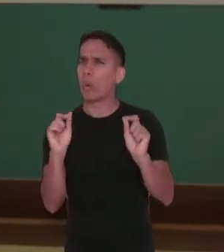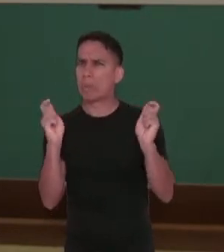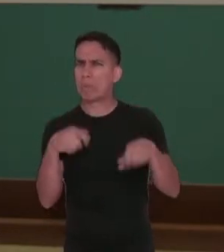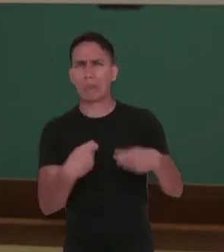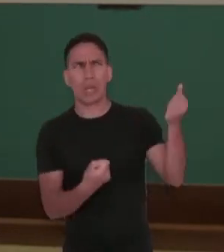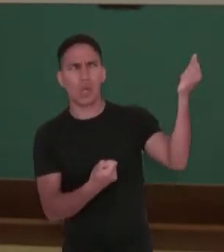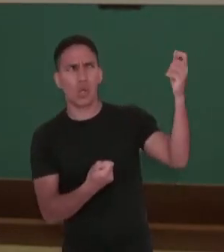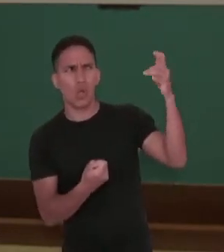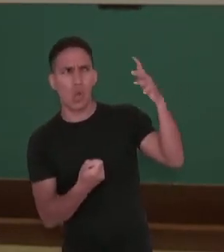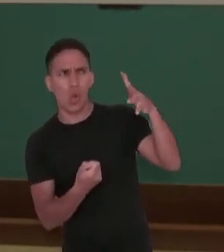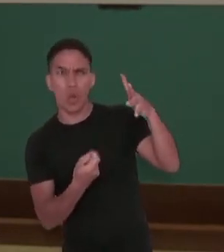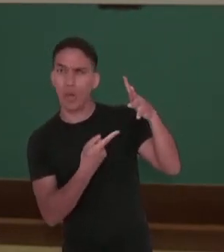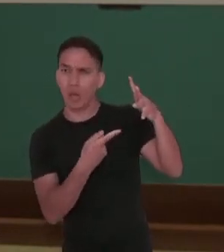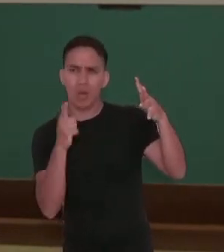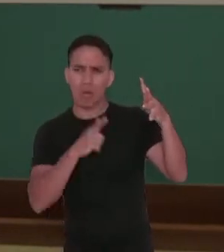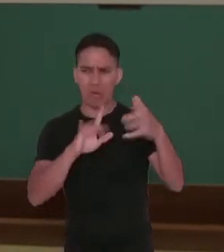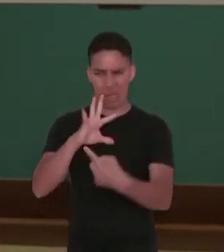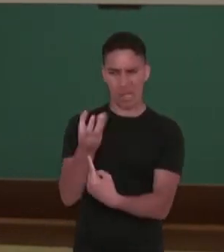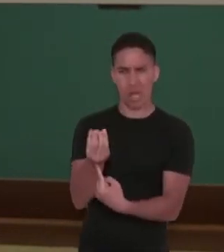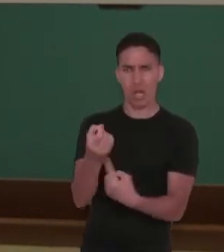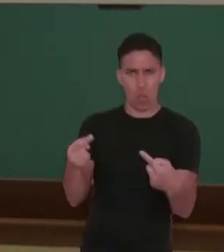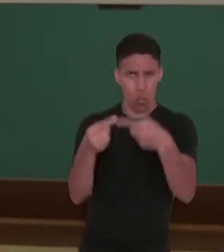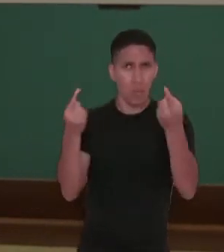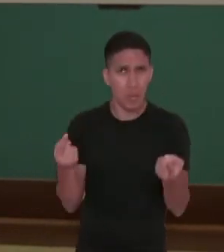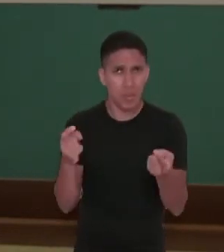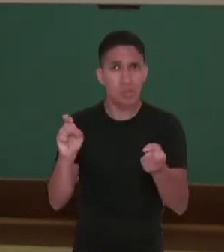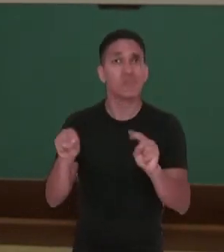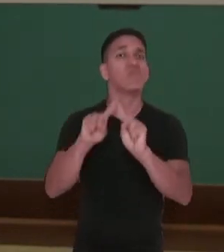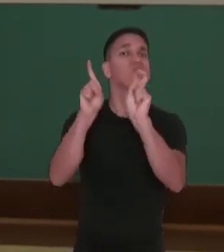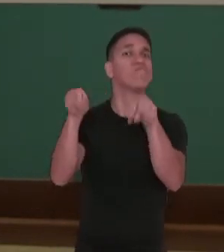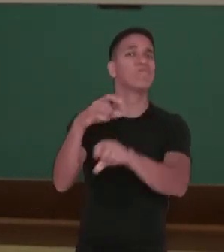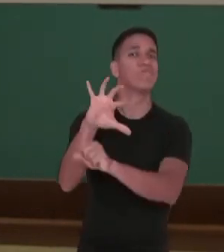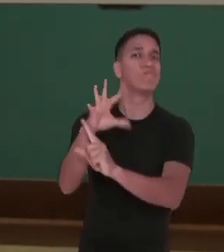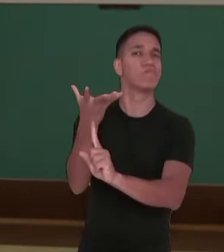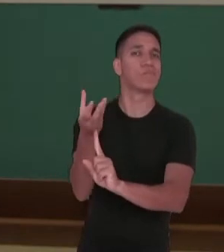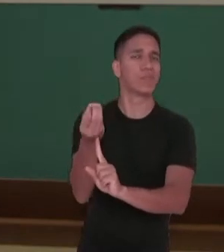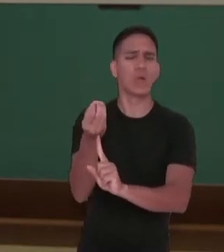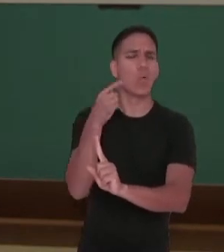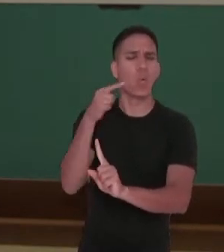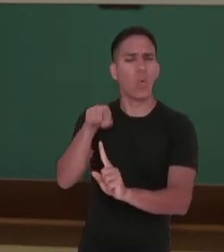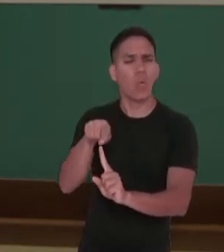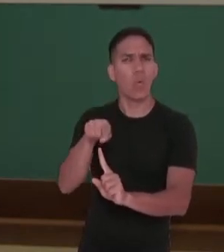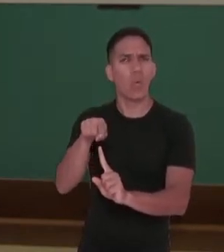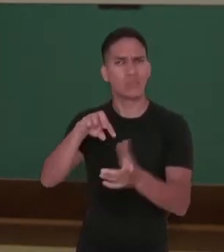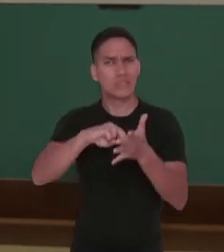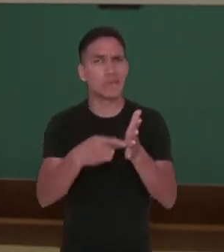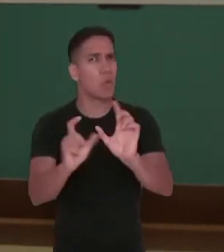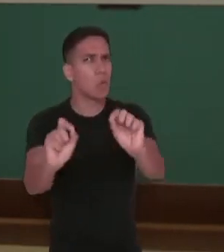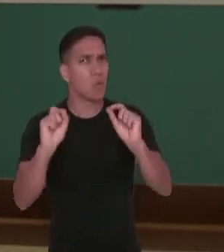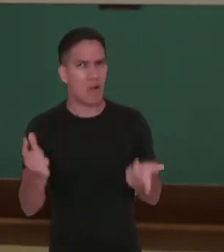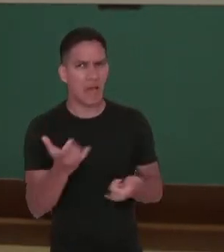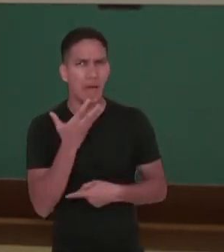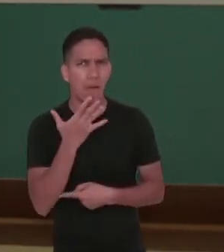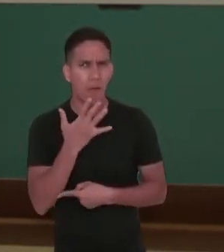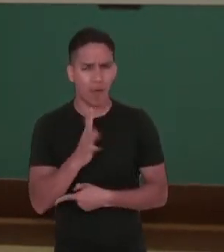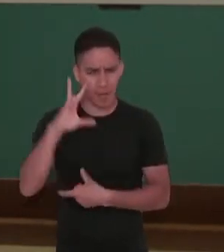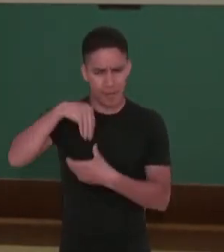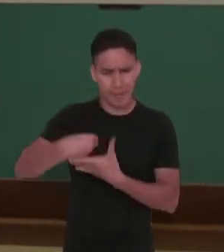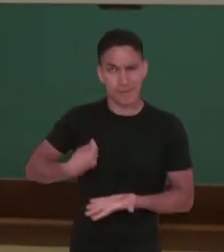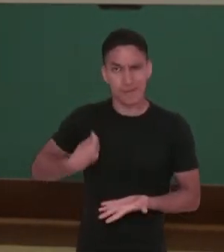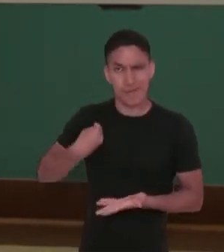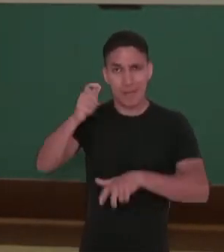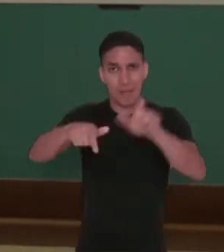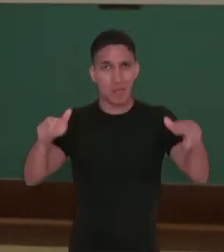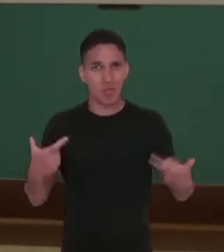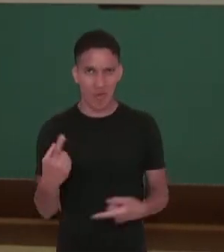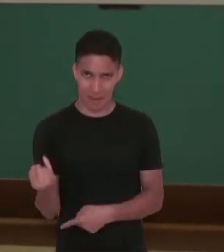luz tem a ver com arte? Qual o significado que cor tem na vida das pessoas? Será que é importante